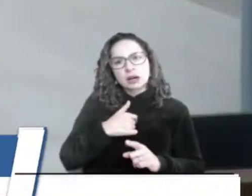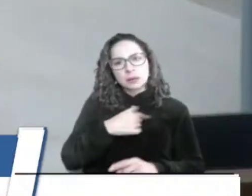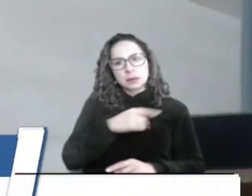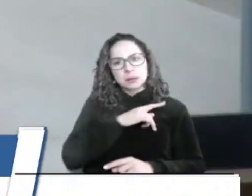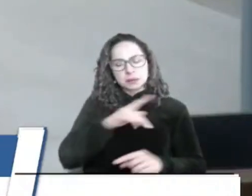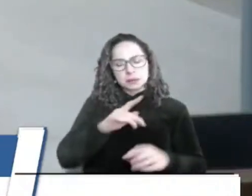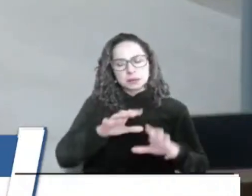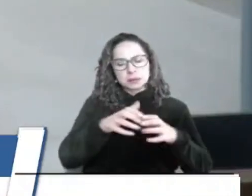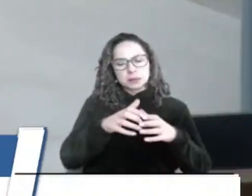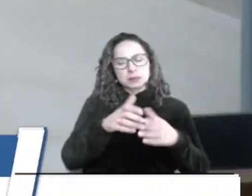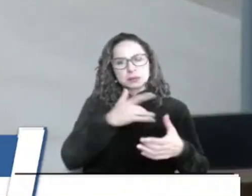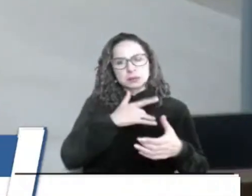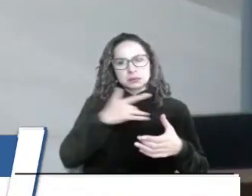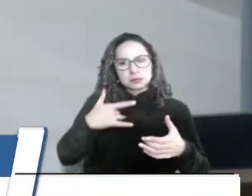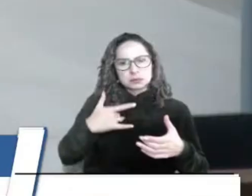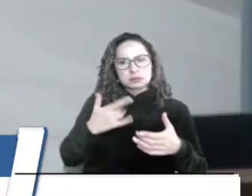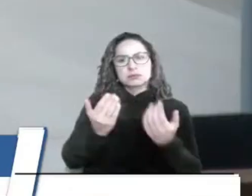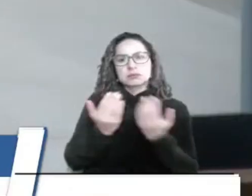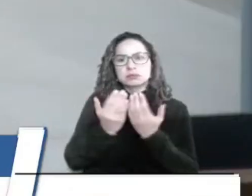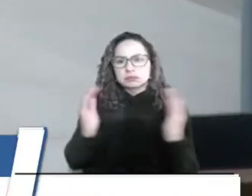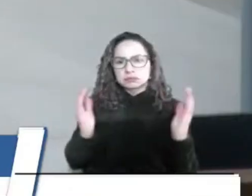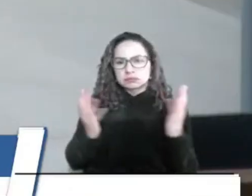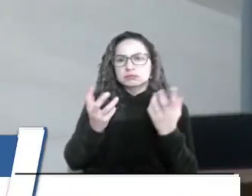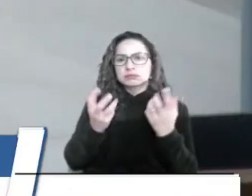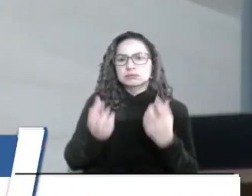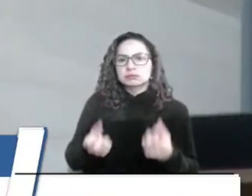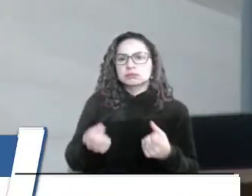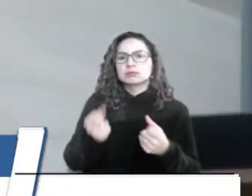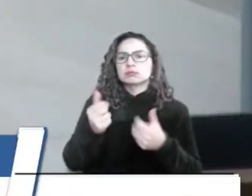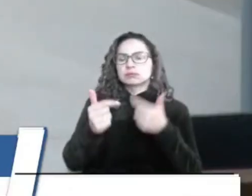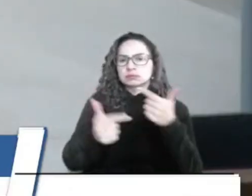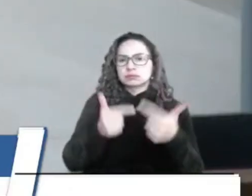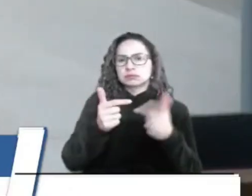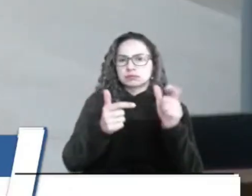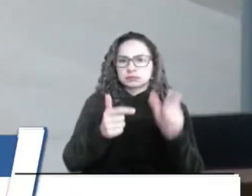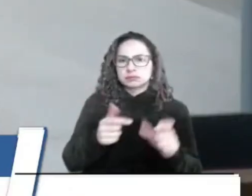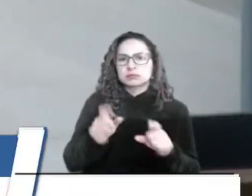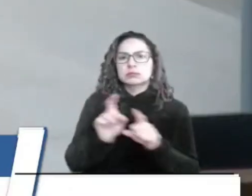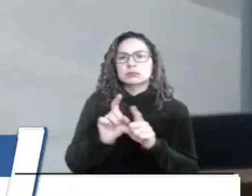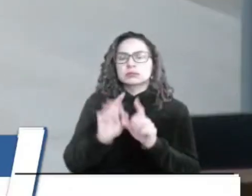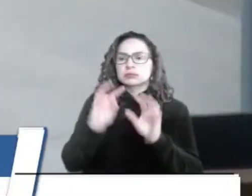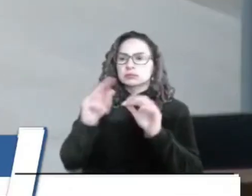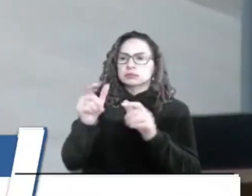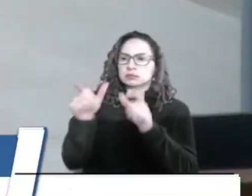de Saúde, me colocar à disposição da servidora e de todos os servidores.